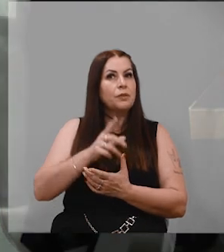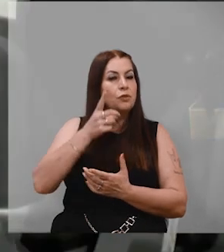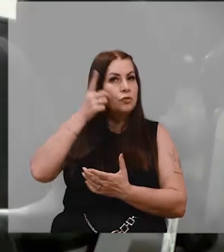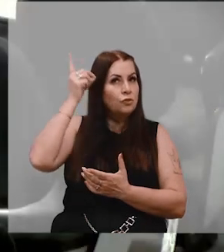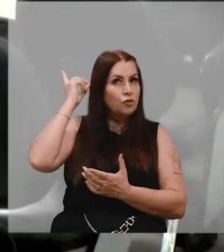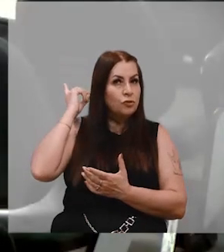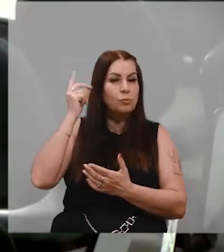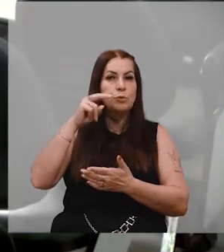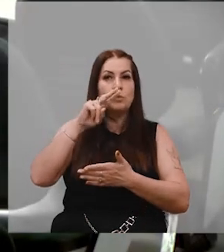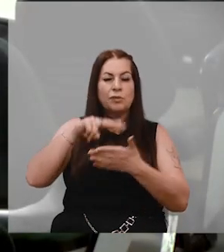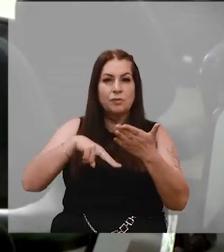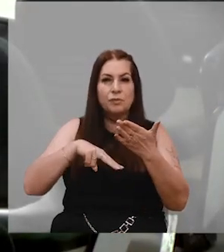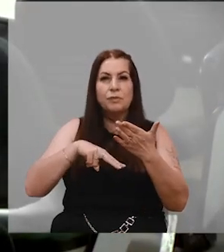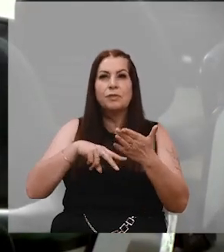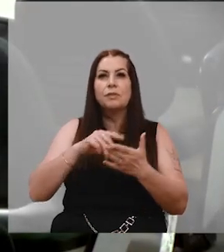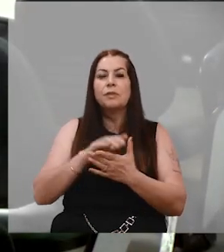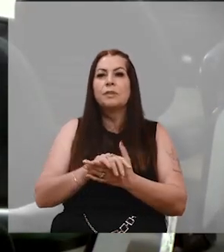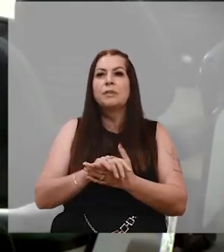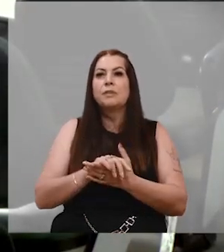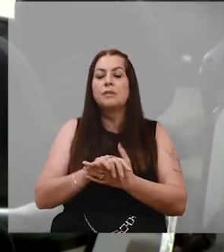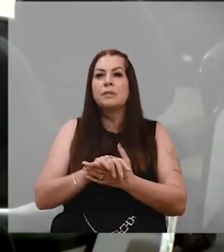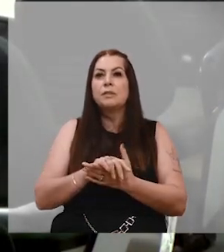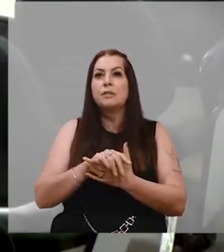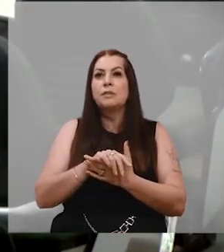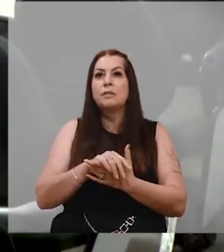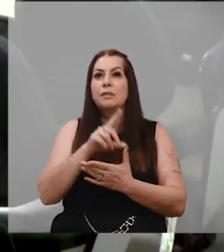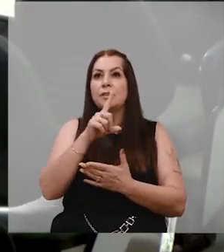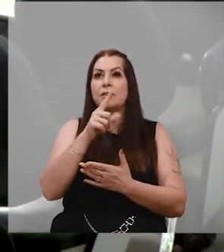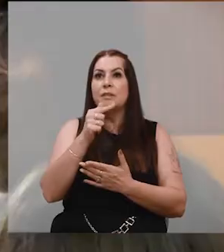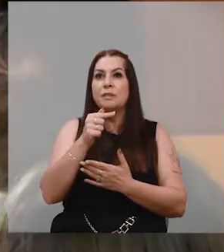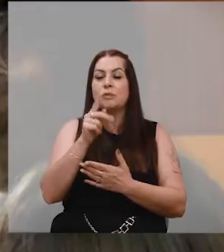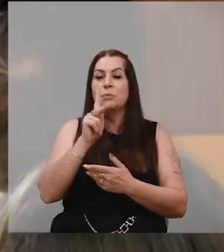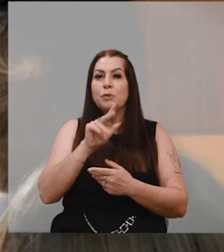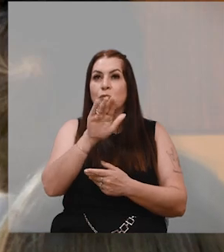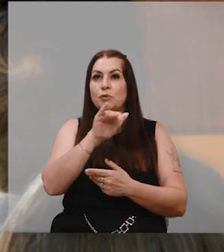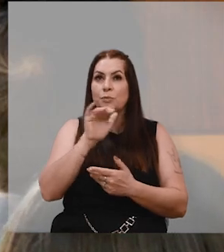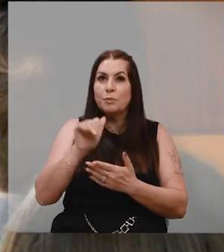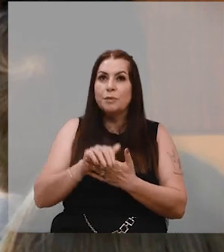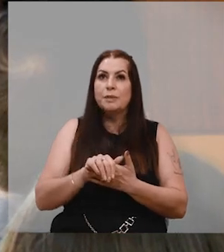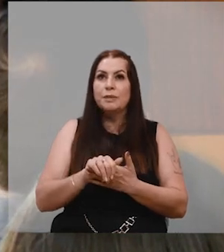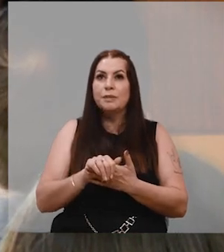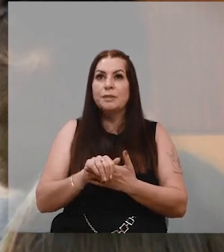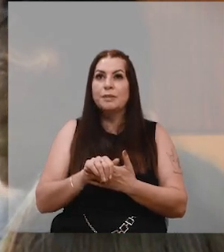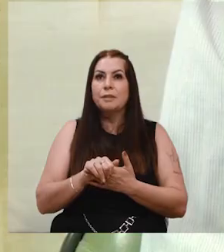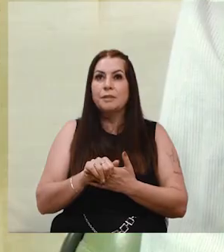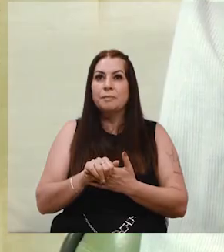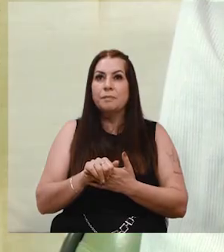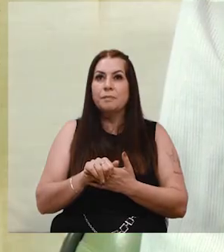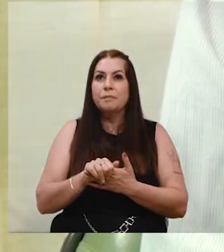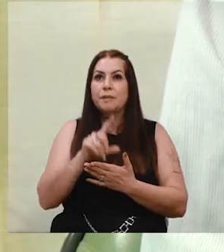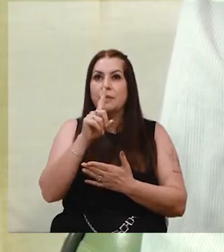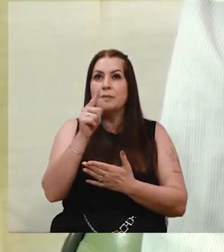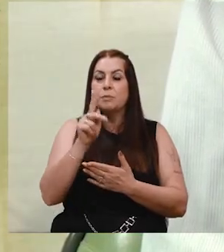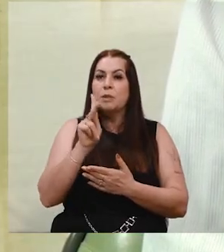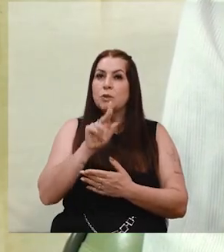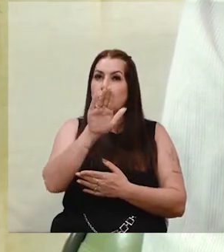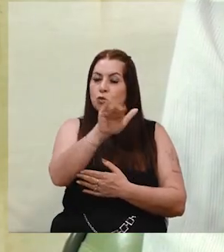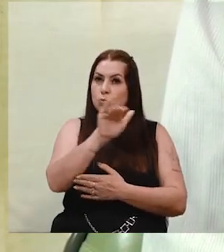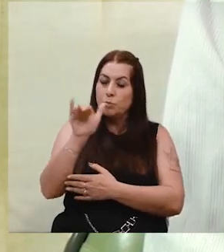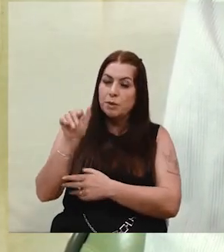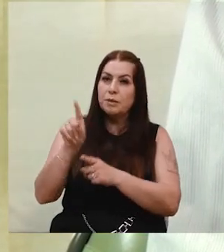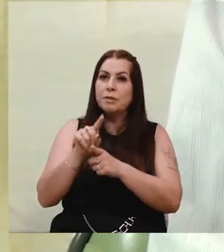Gil como relator, 17 pessoas convocadas. Ó, eu do número, Carla. Depois tu comento. 17